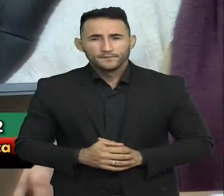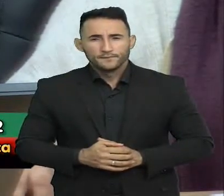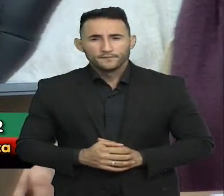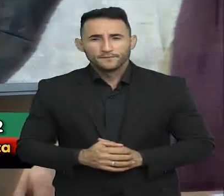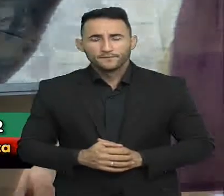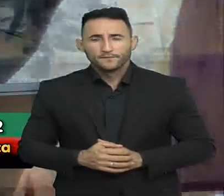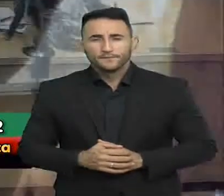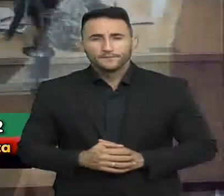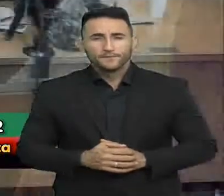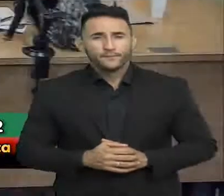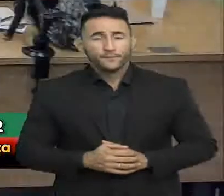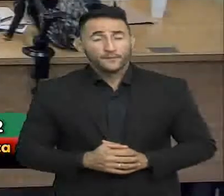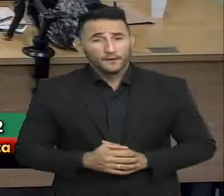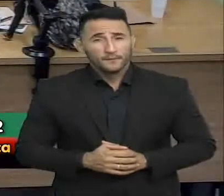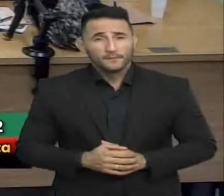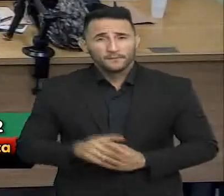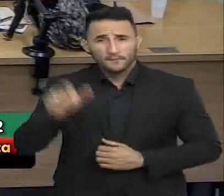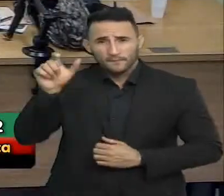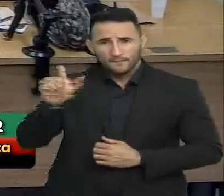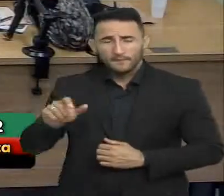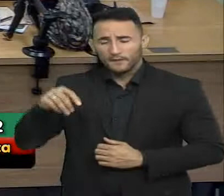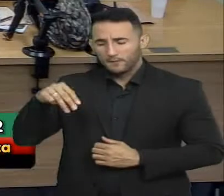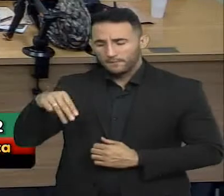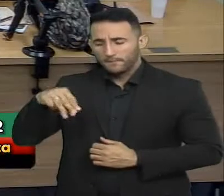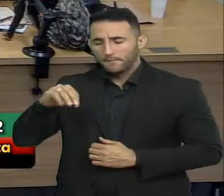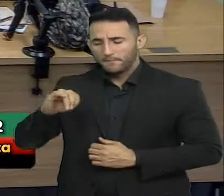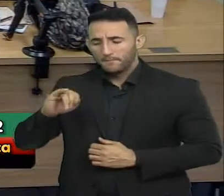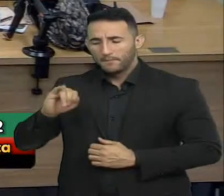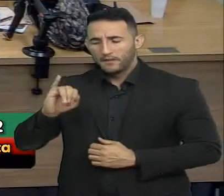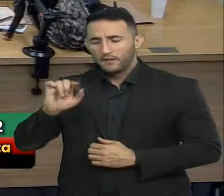Verê. Milena Fernanda da Silva,